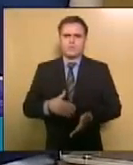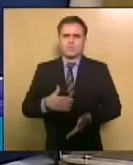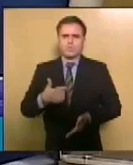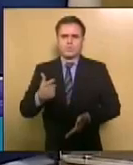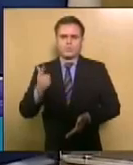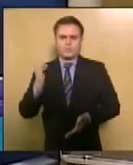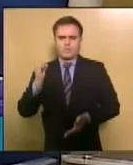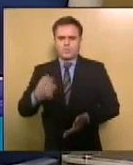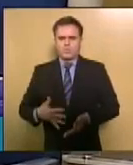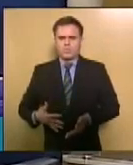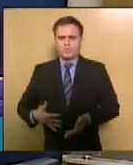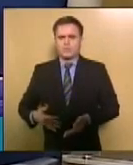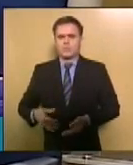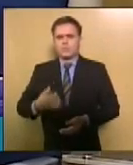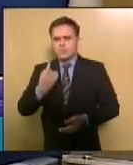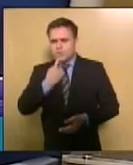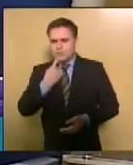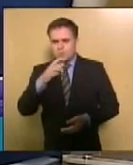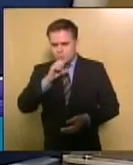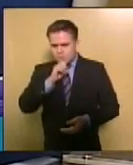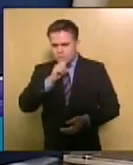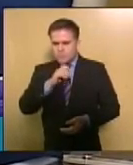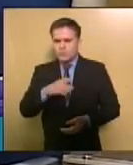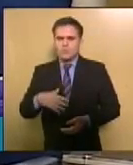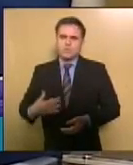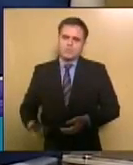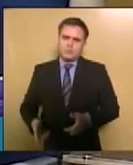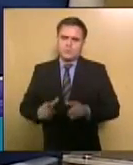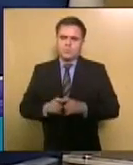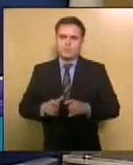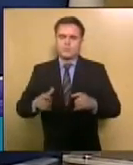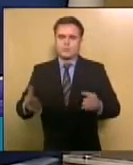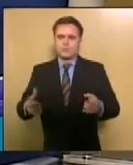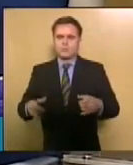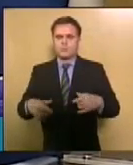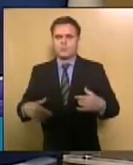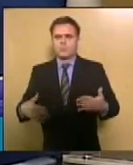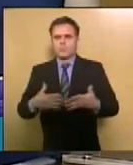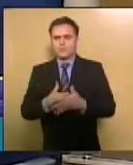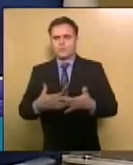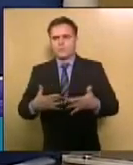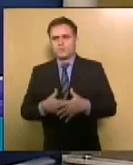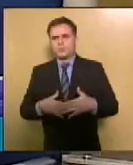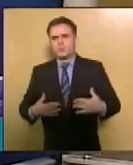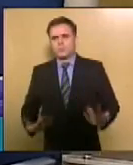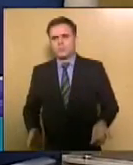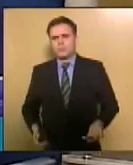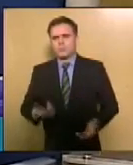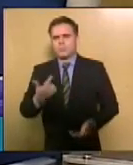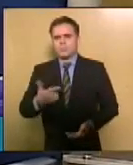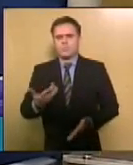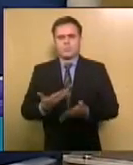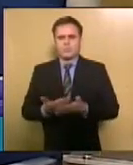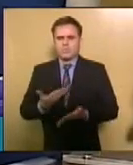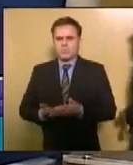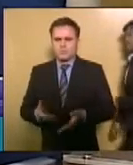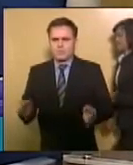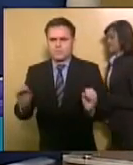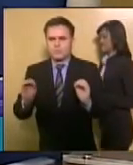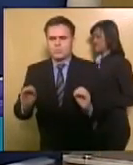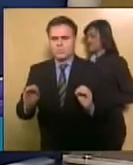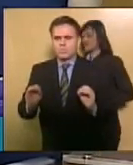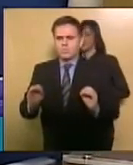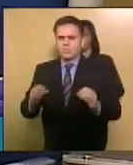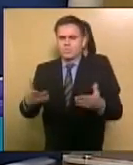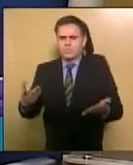mais nos final de semana são a maioria mais de 70% certamente são não tem ensino fundamental né então